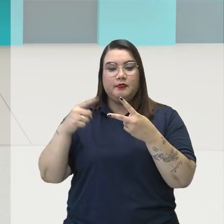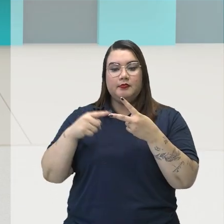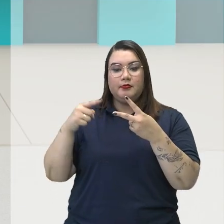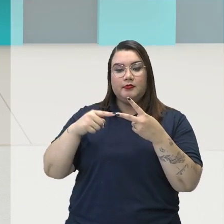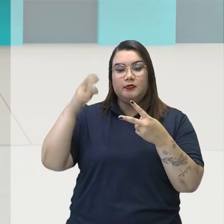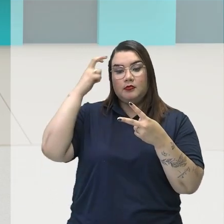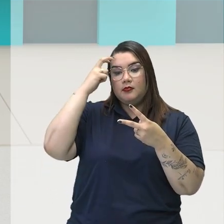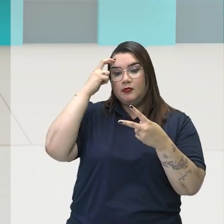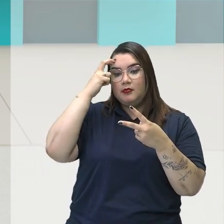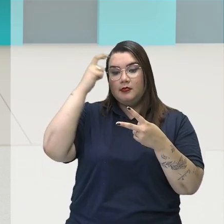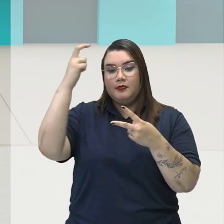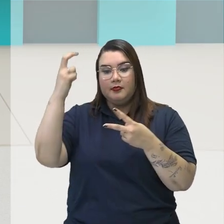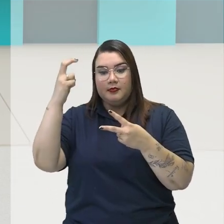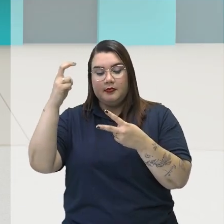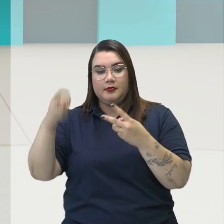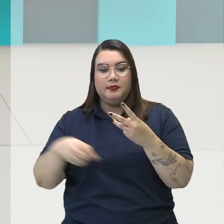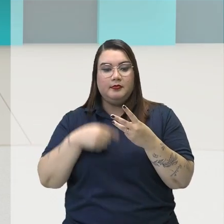artísticas,